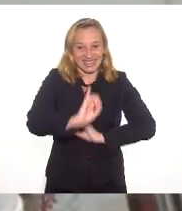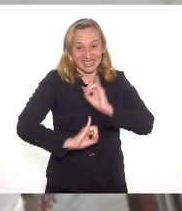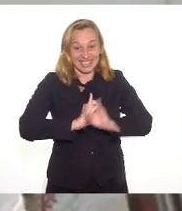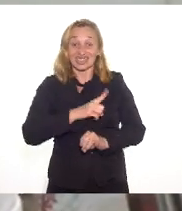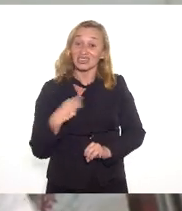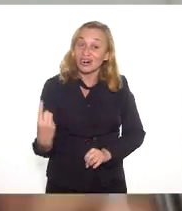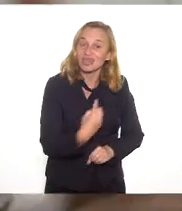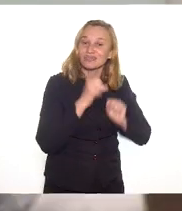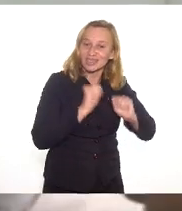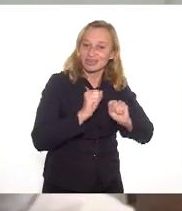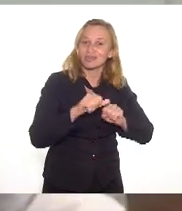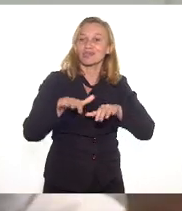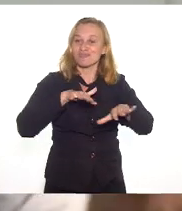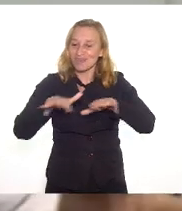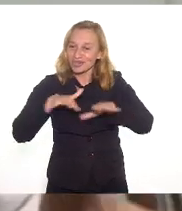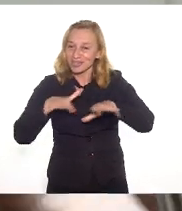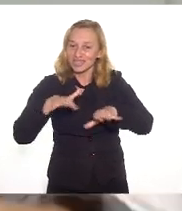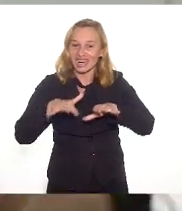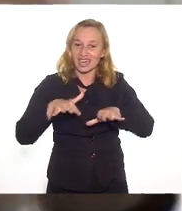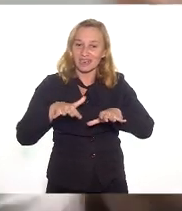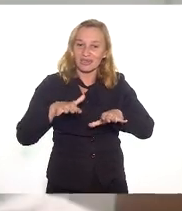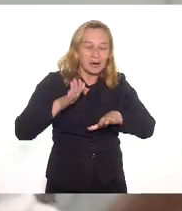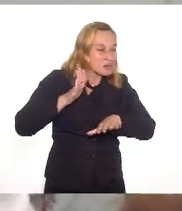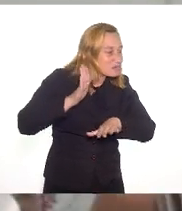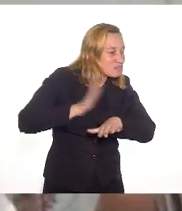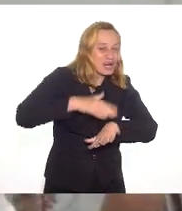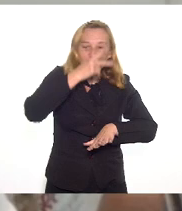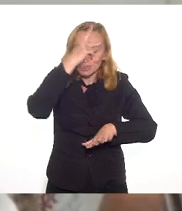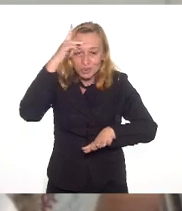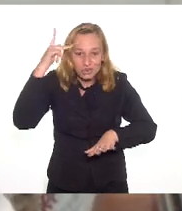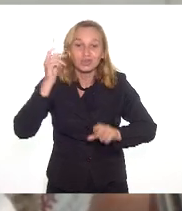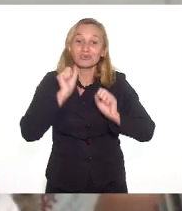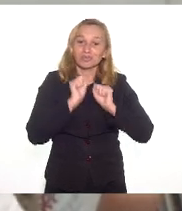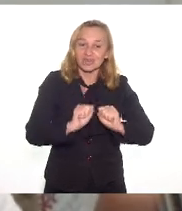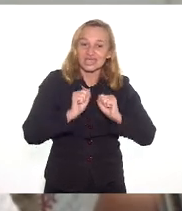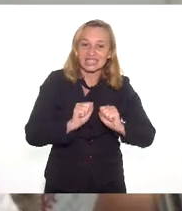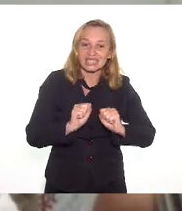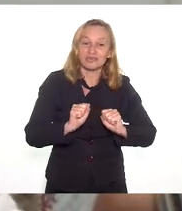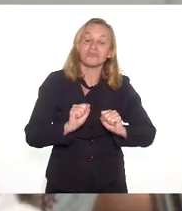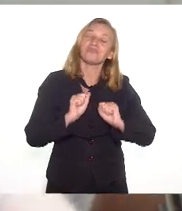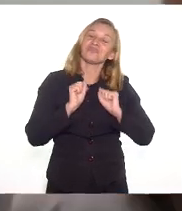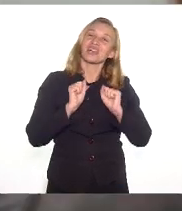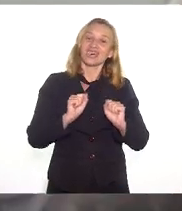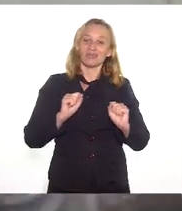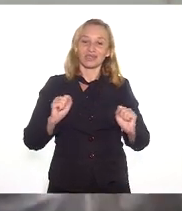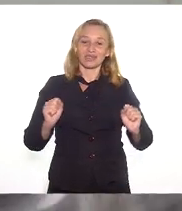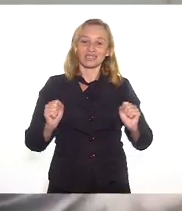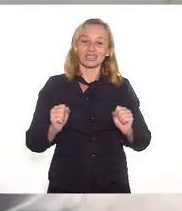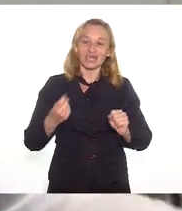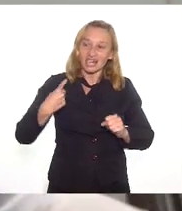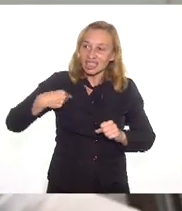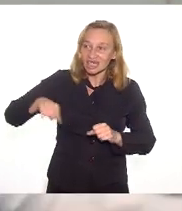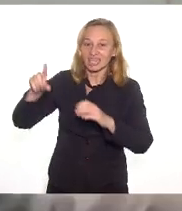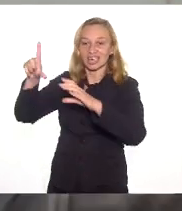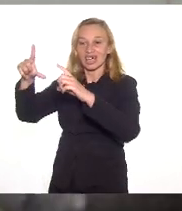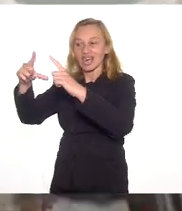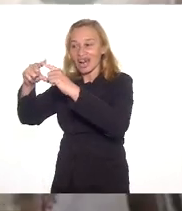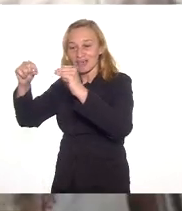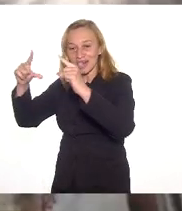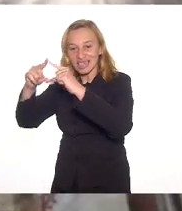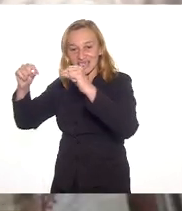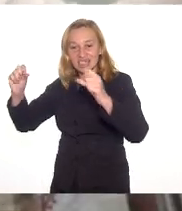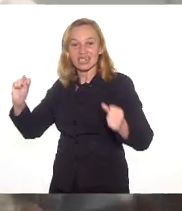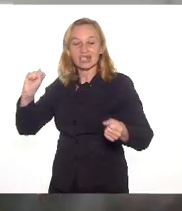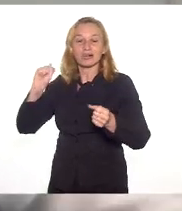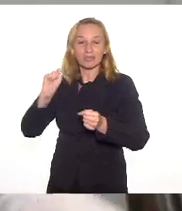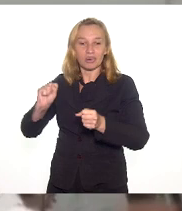também mobilizar o máximo de pessoas possíveis e que a gente possa levar isso a Brasília para que possa